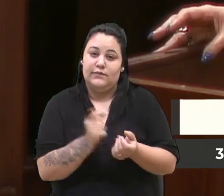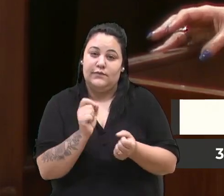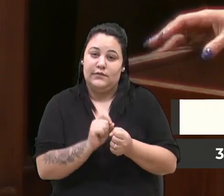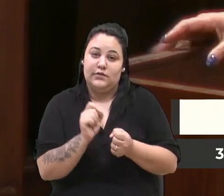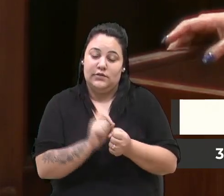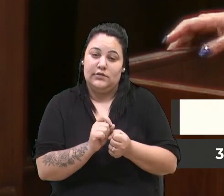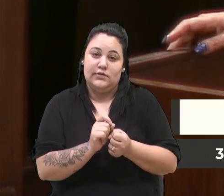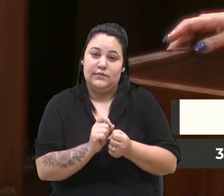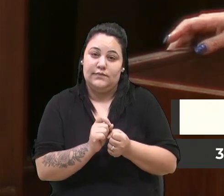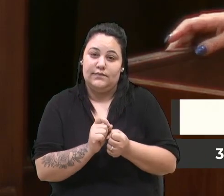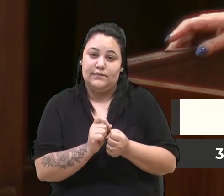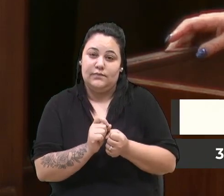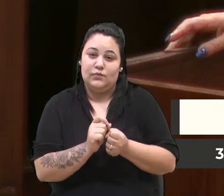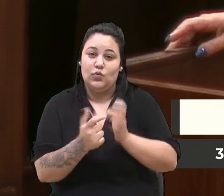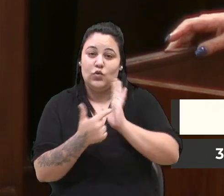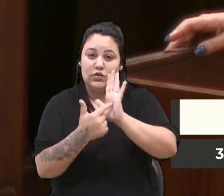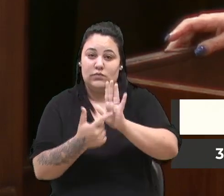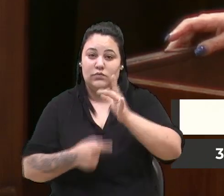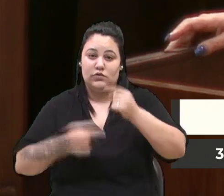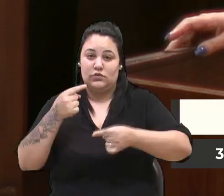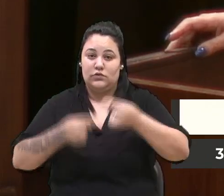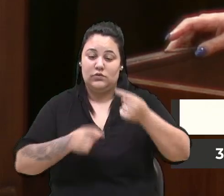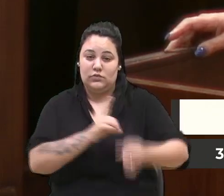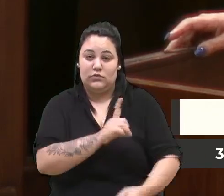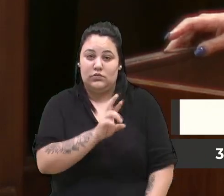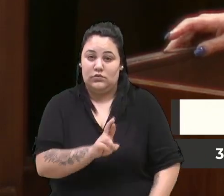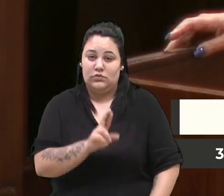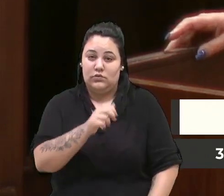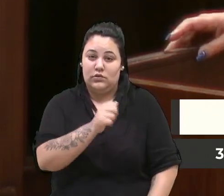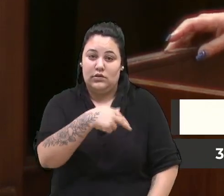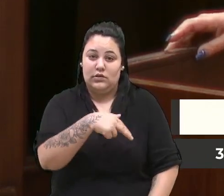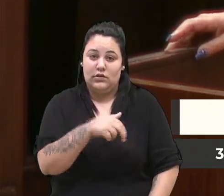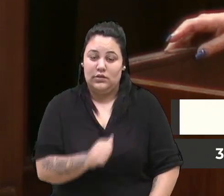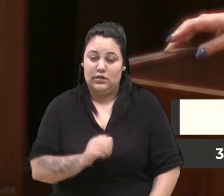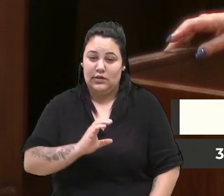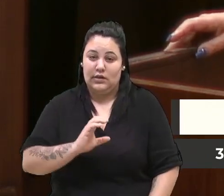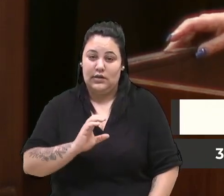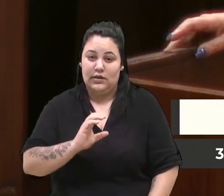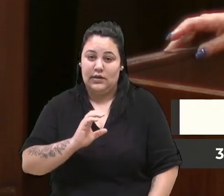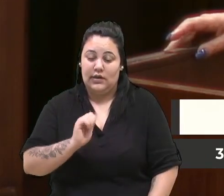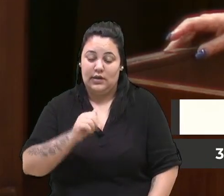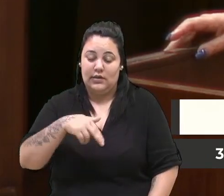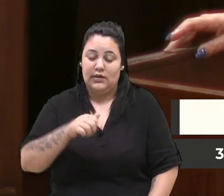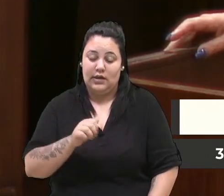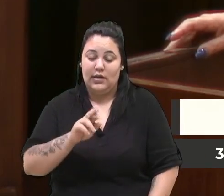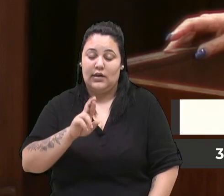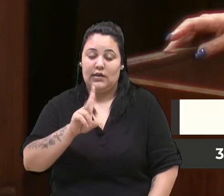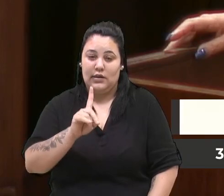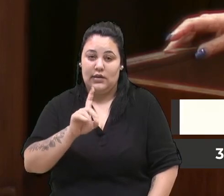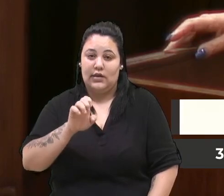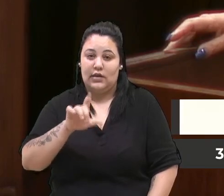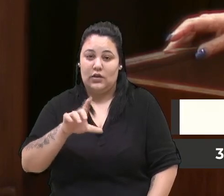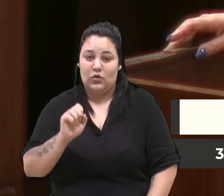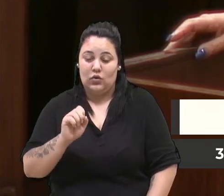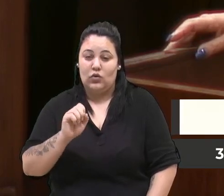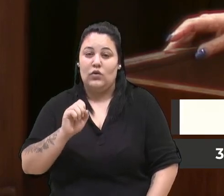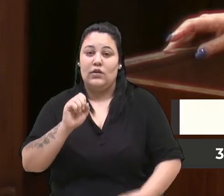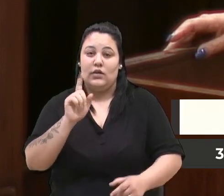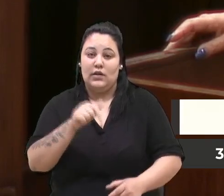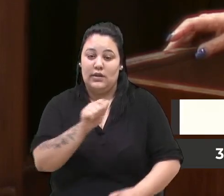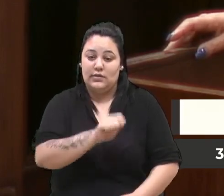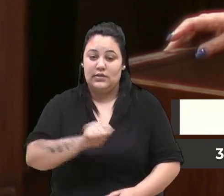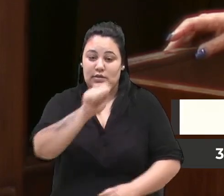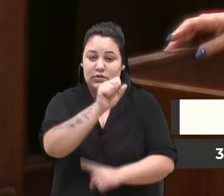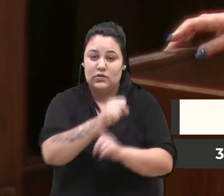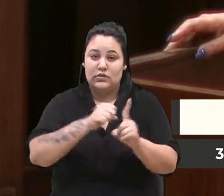debate pela doutora Ana Camardello, que é assistente social da UX, mas que trabalha